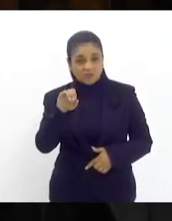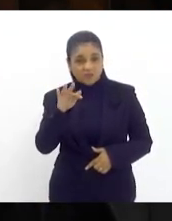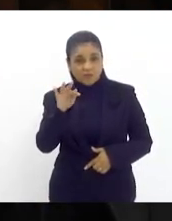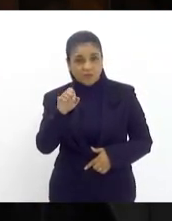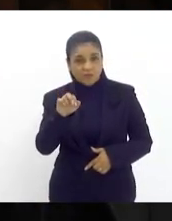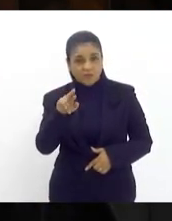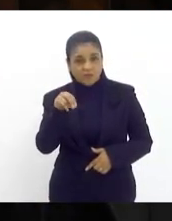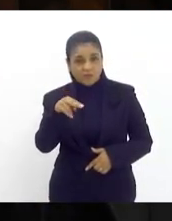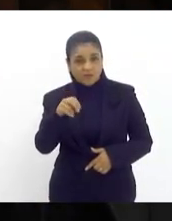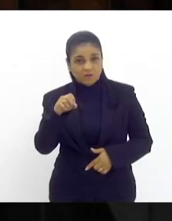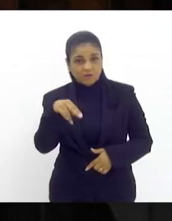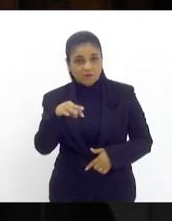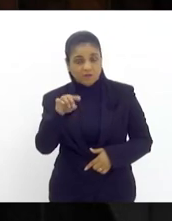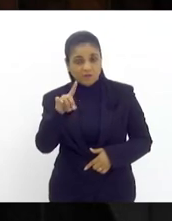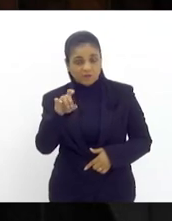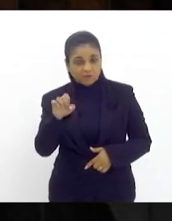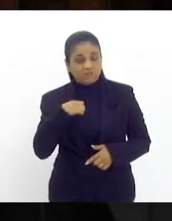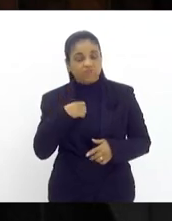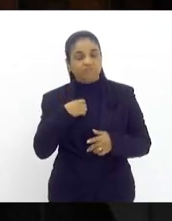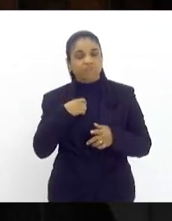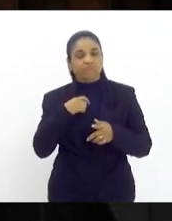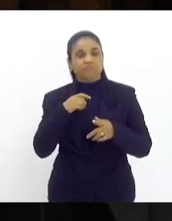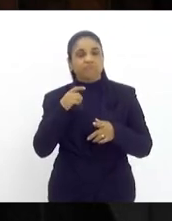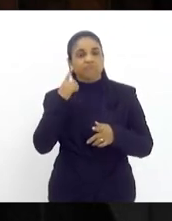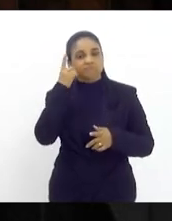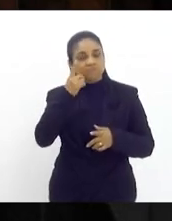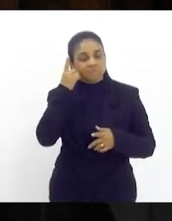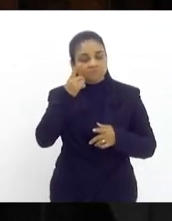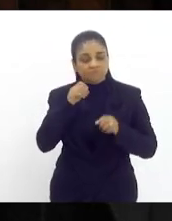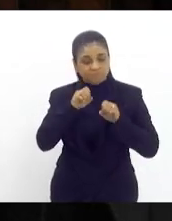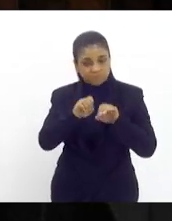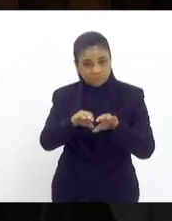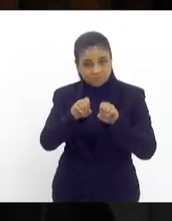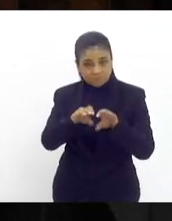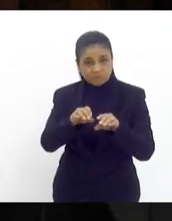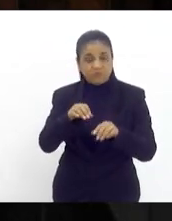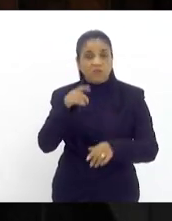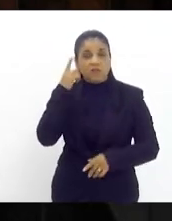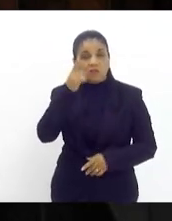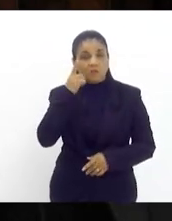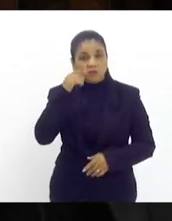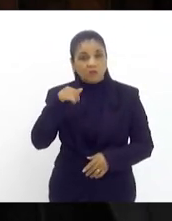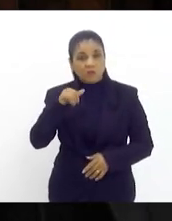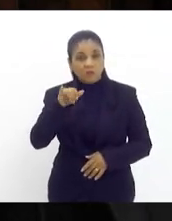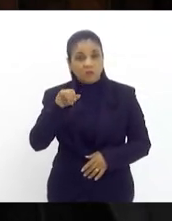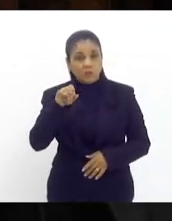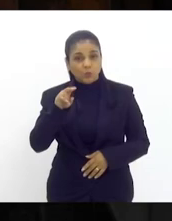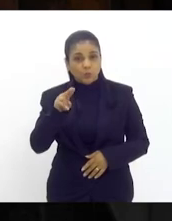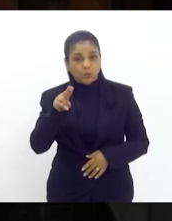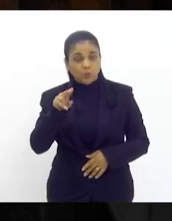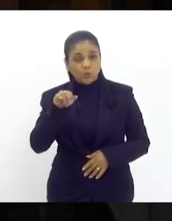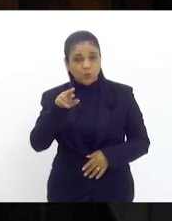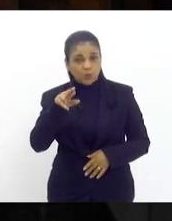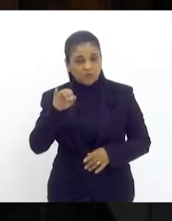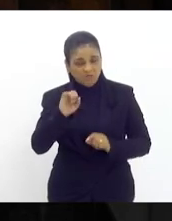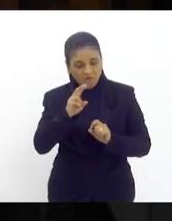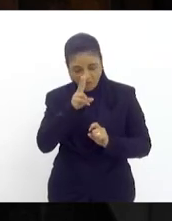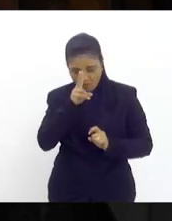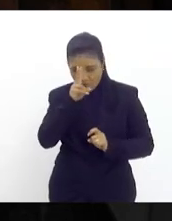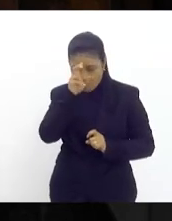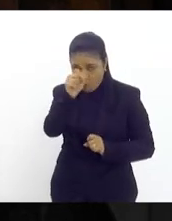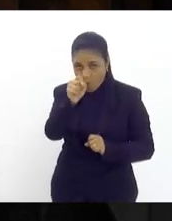mandato a questão da educação Deputado Yuri que também tem fortes